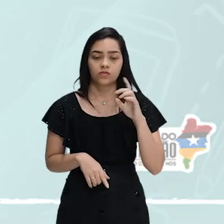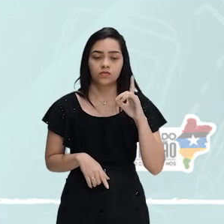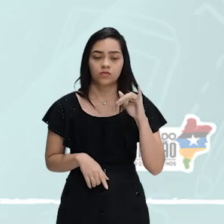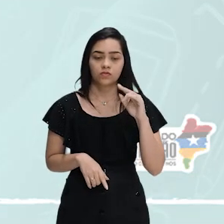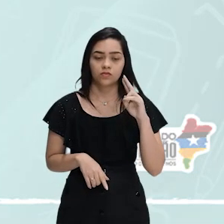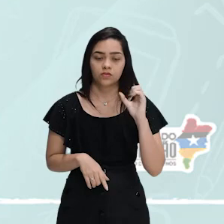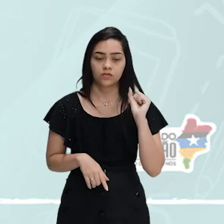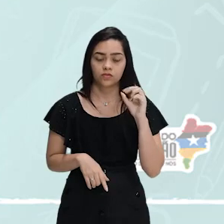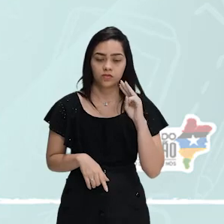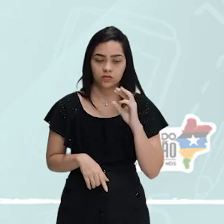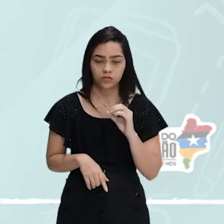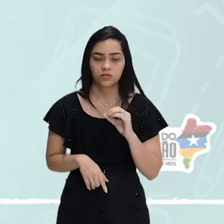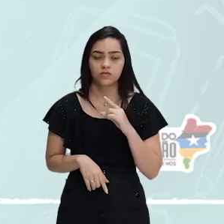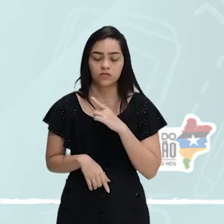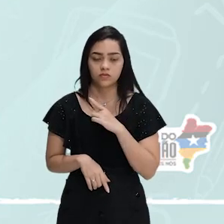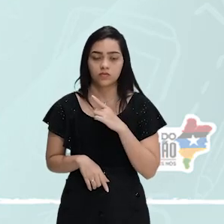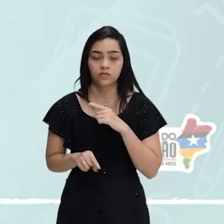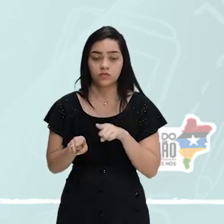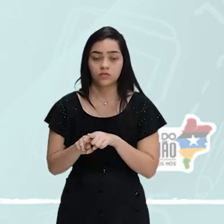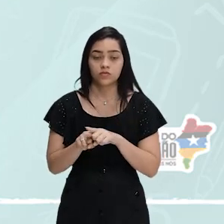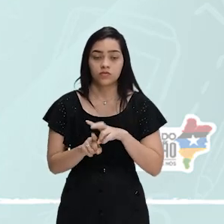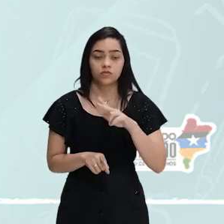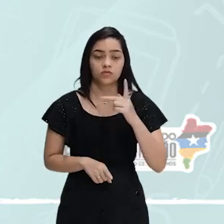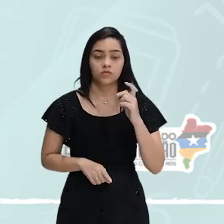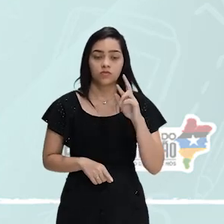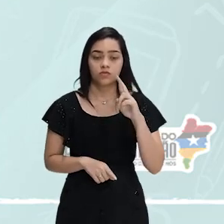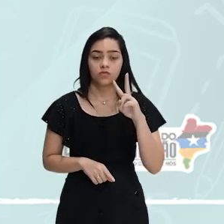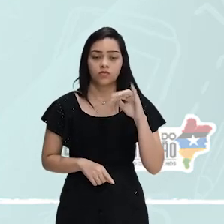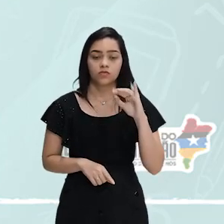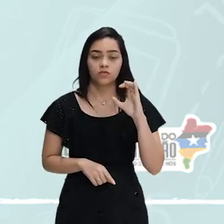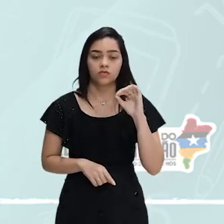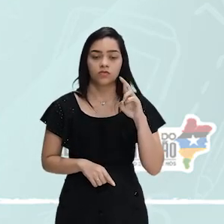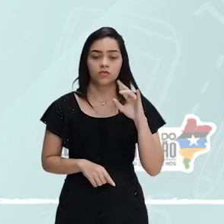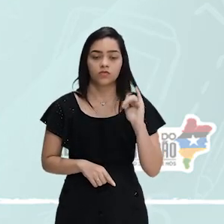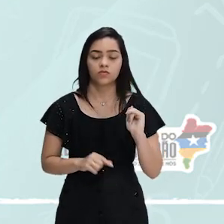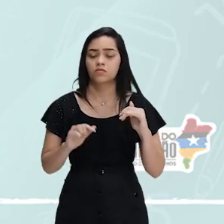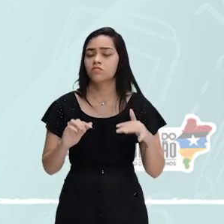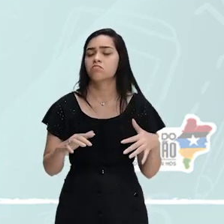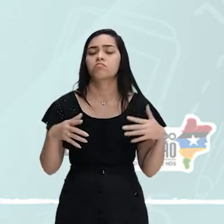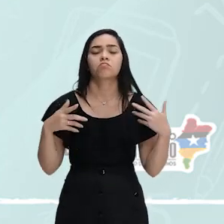o predatismo e a herbivoria. Qual é a diferença entre